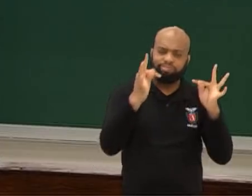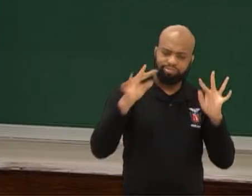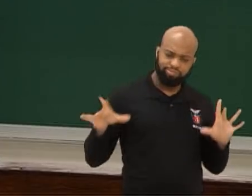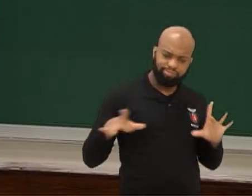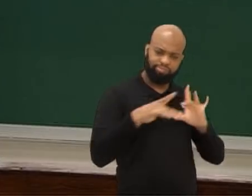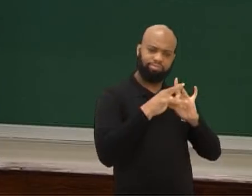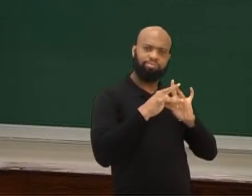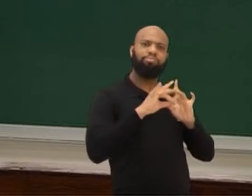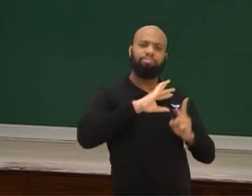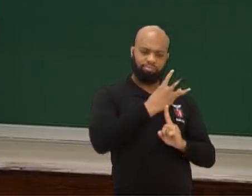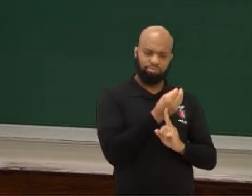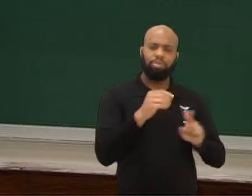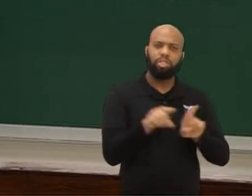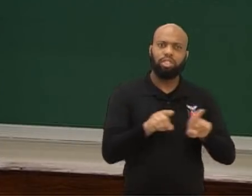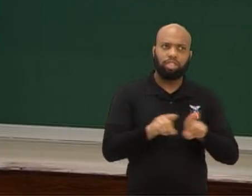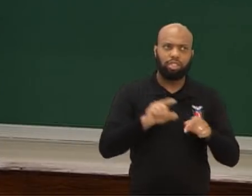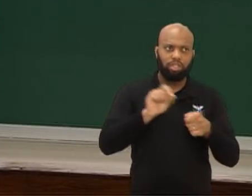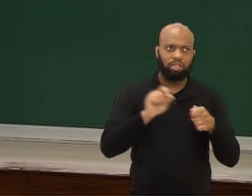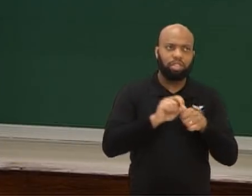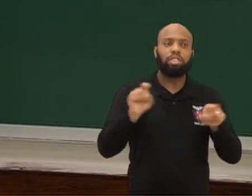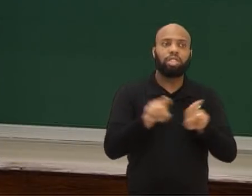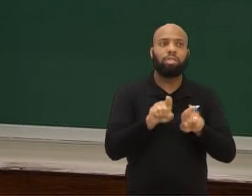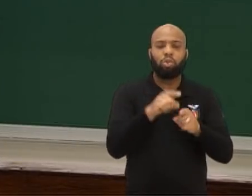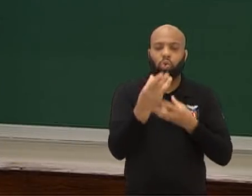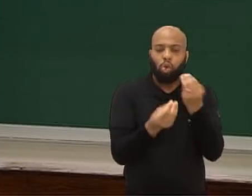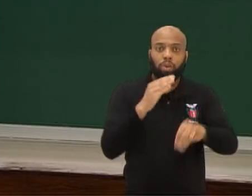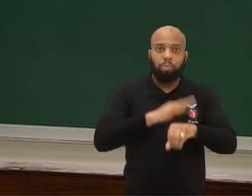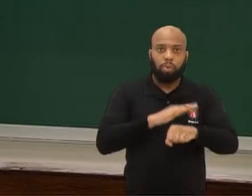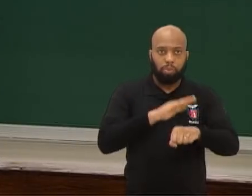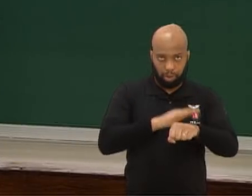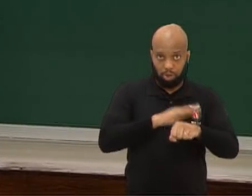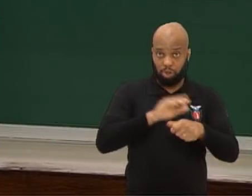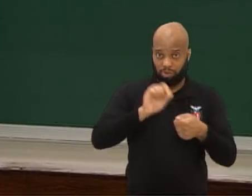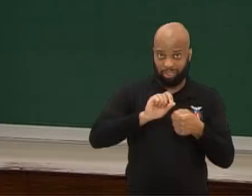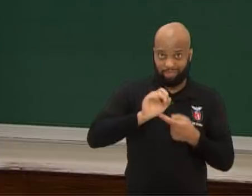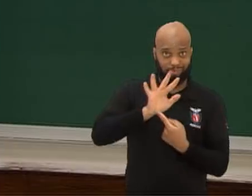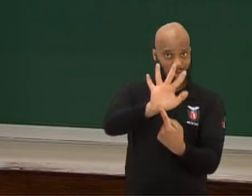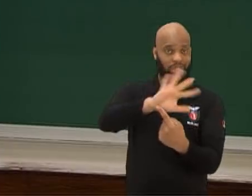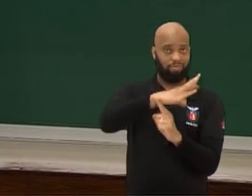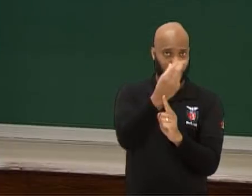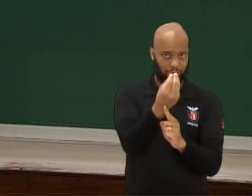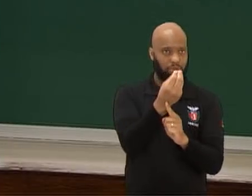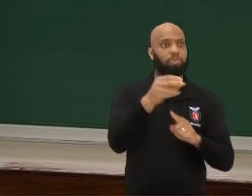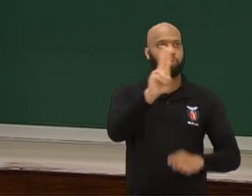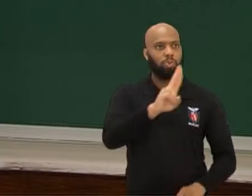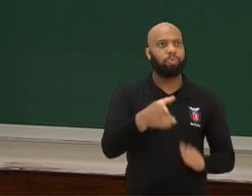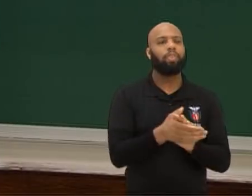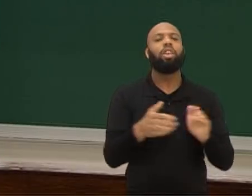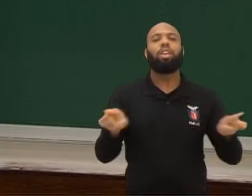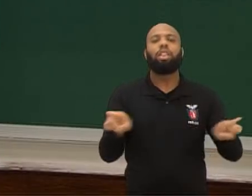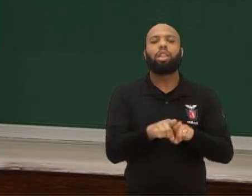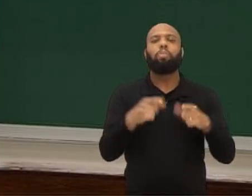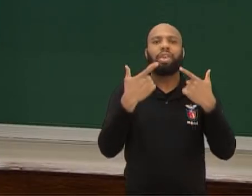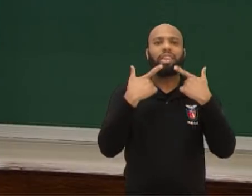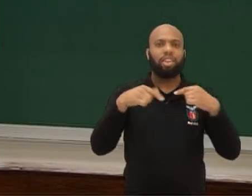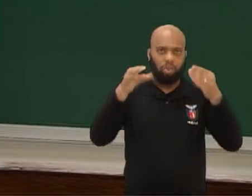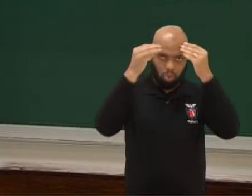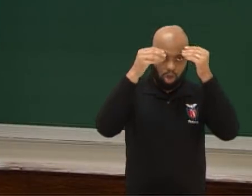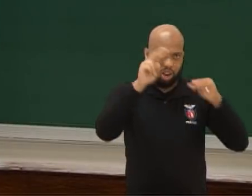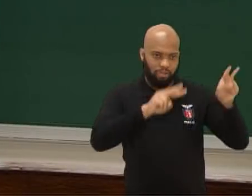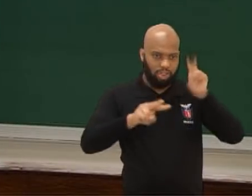tecnológicos na elaboração e muitas vezes na execução também de suas obras. As linguagens visuais